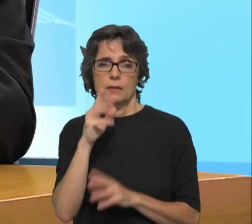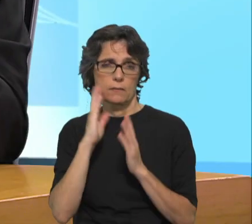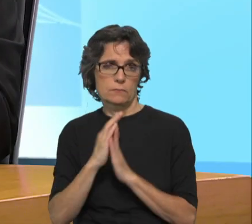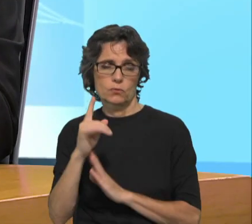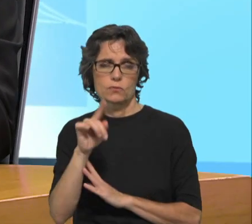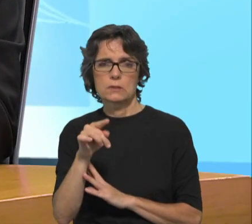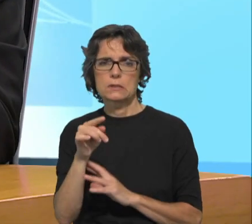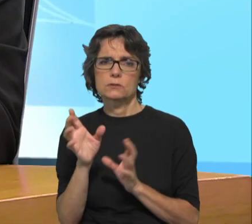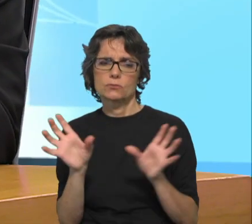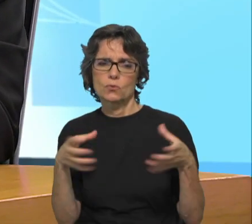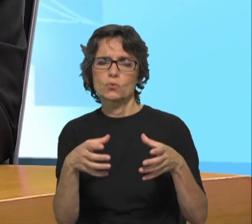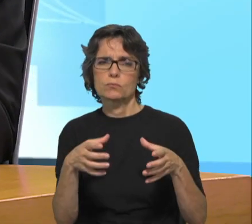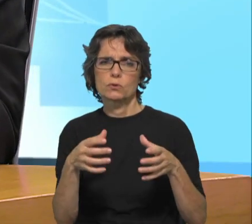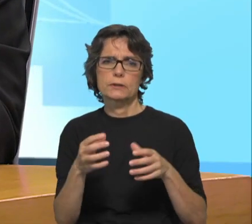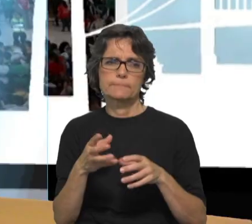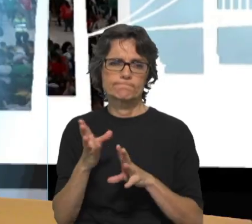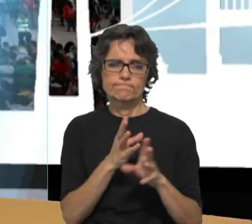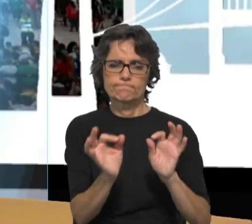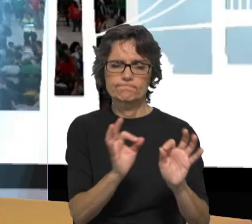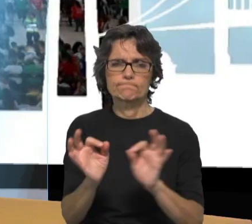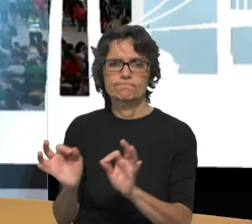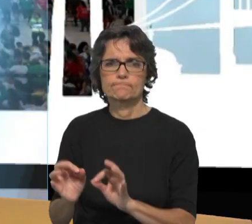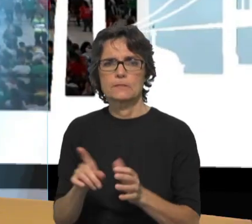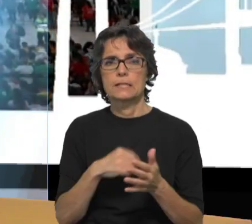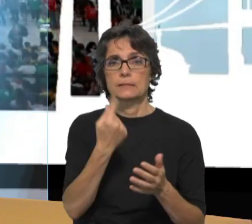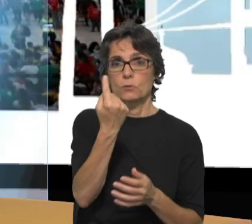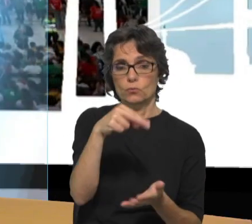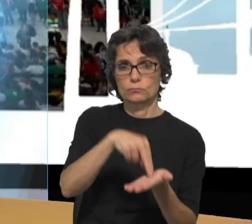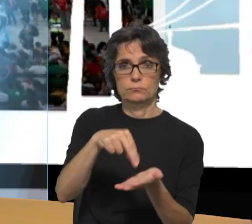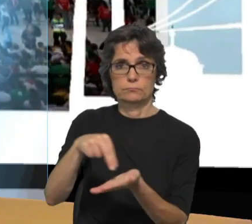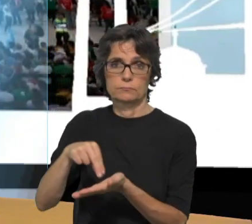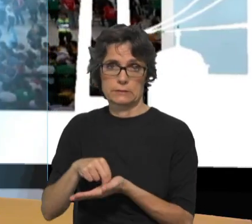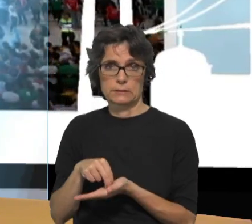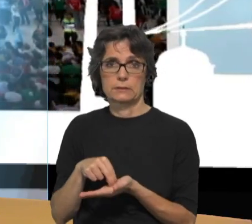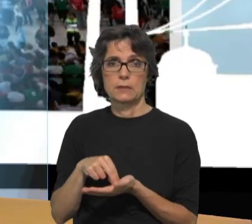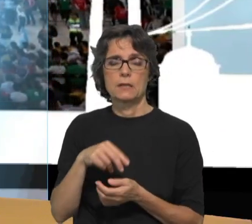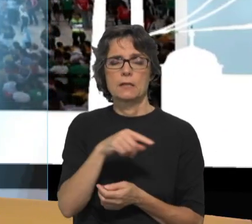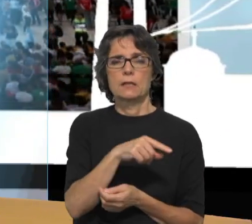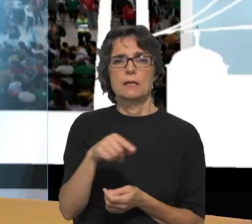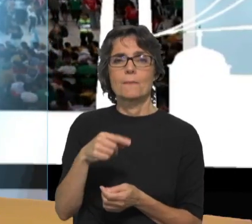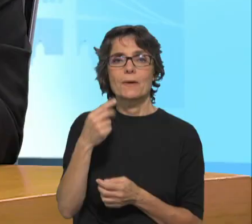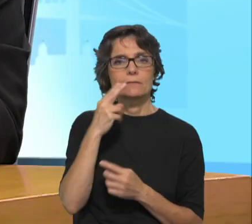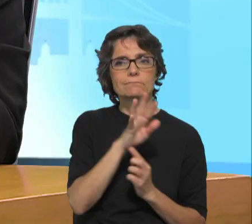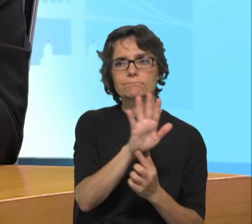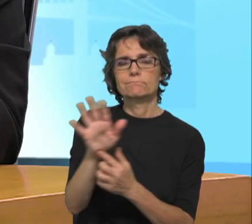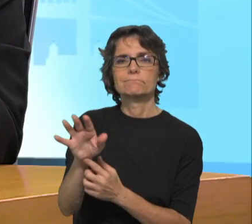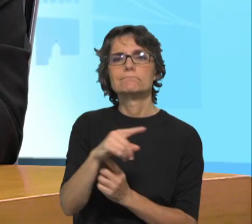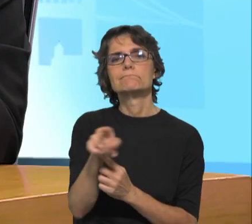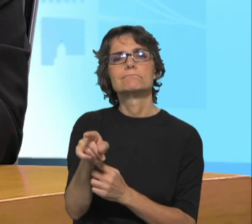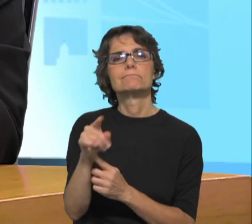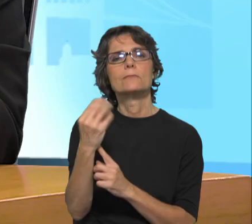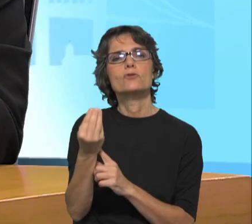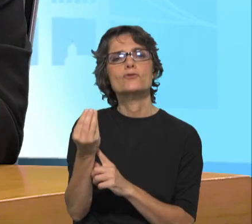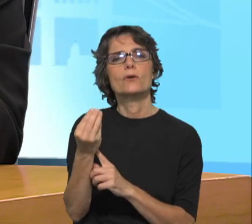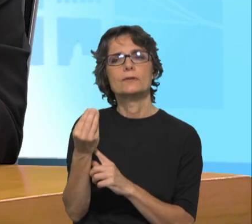lado, íamos-nos revezando, mas procurámos que houvesse sempre uma presença diocesana, precisamente para mostrar aos jovens que a Diocese se preocupa